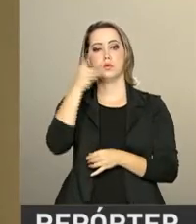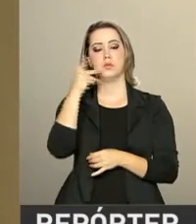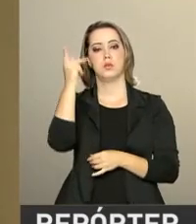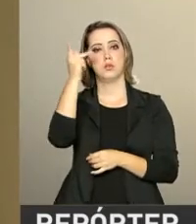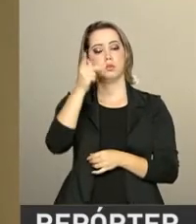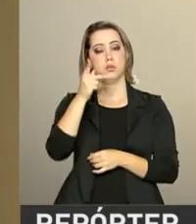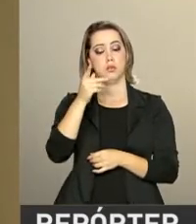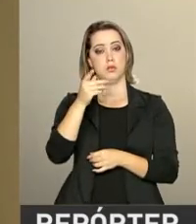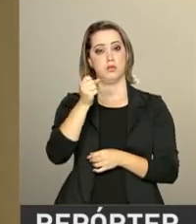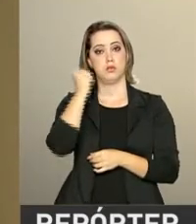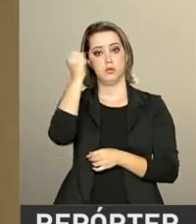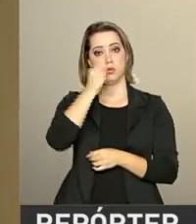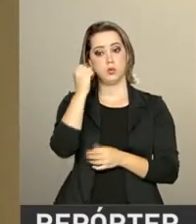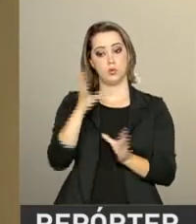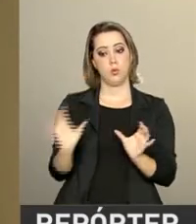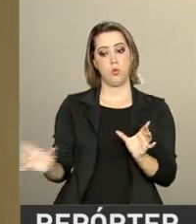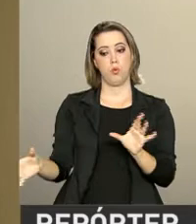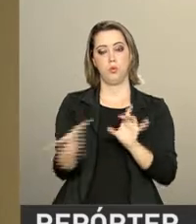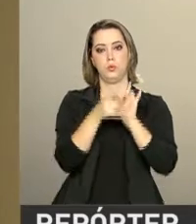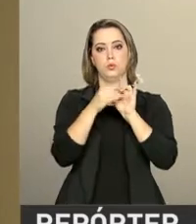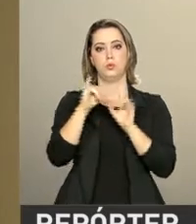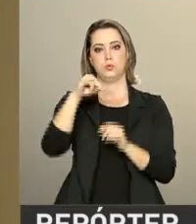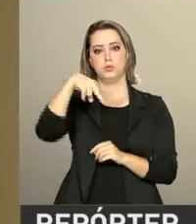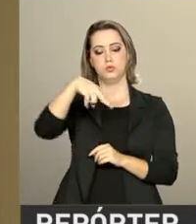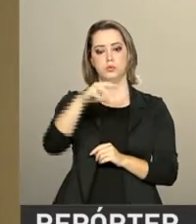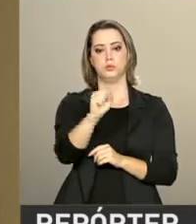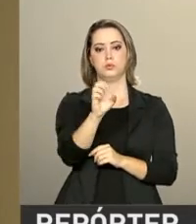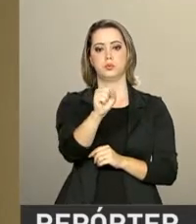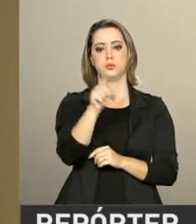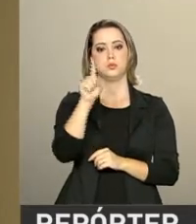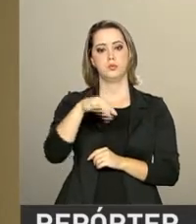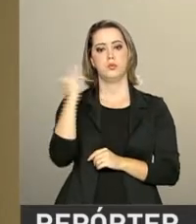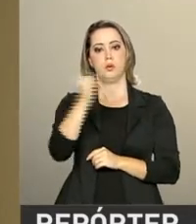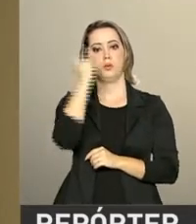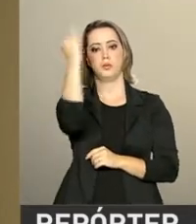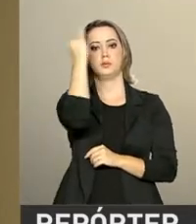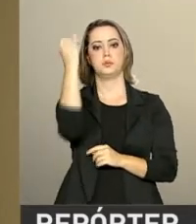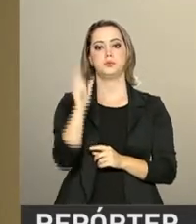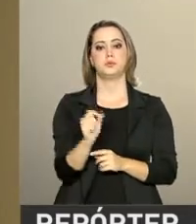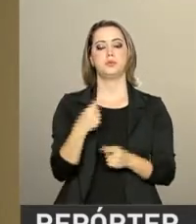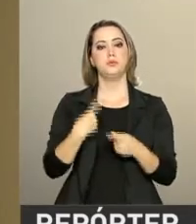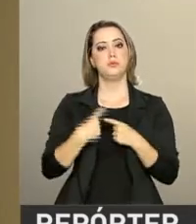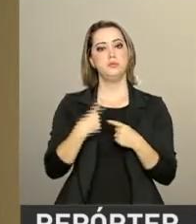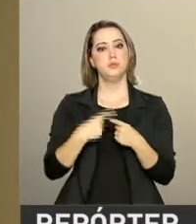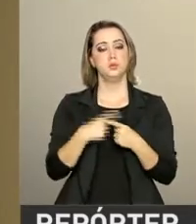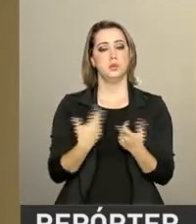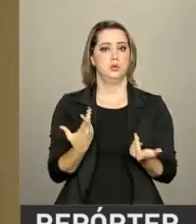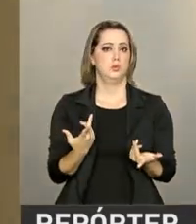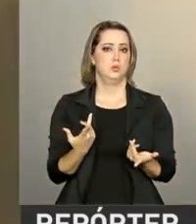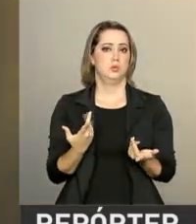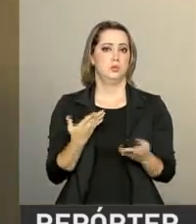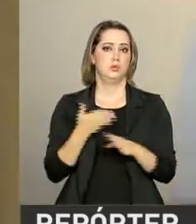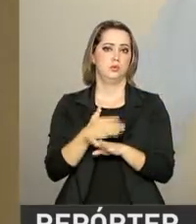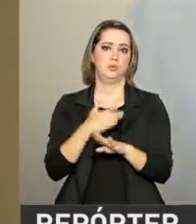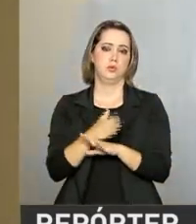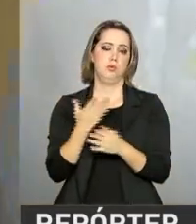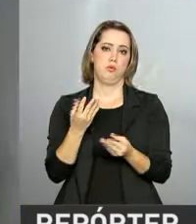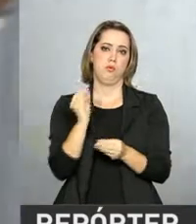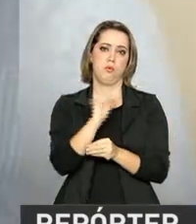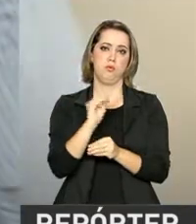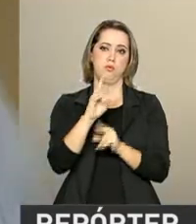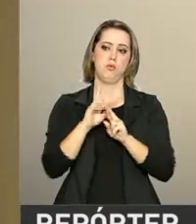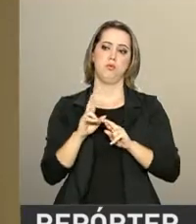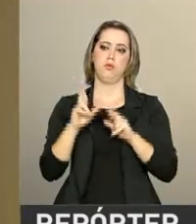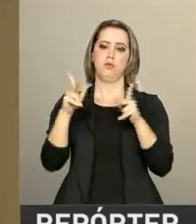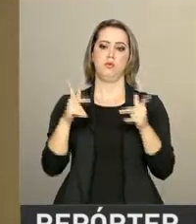para o regime geral ou seja para o inss isso é importante porque você não vai mais tratar as pessoas de